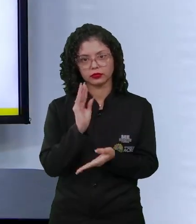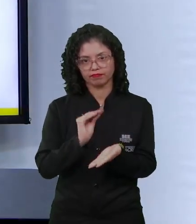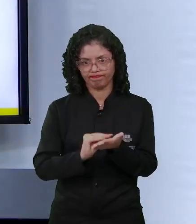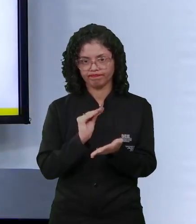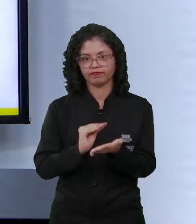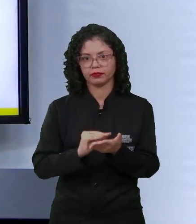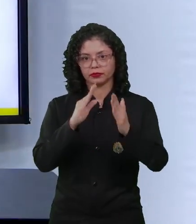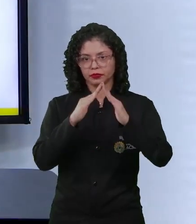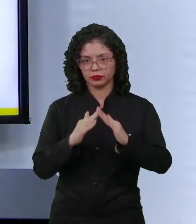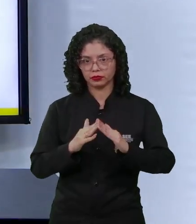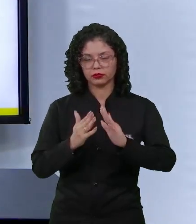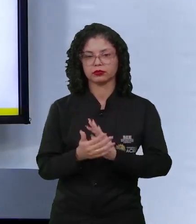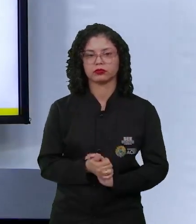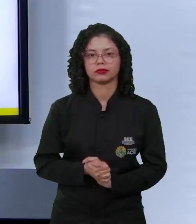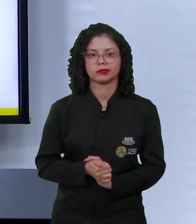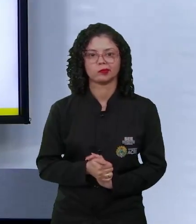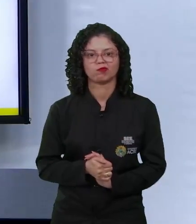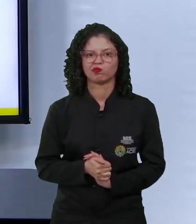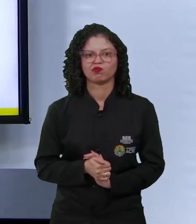falta de moradia.